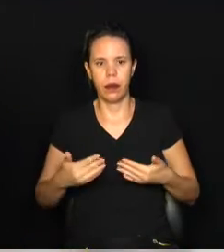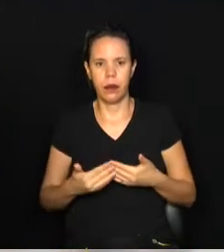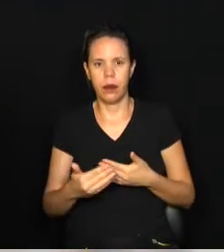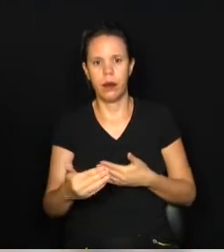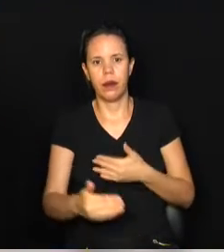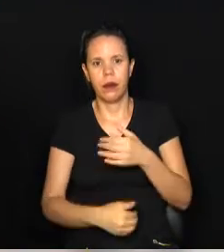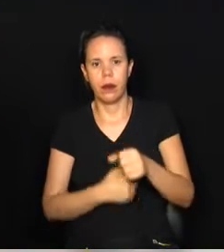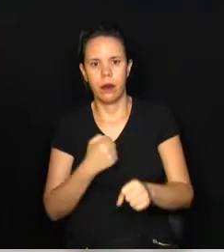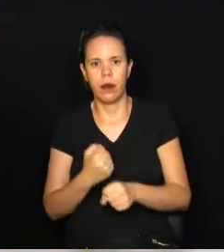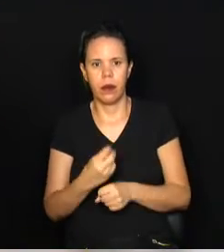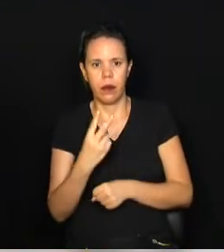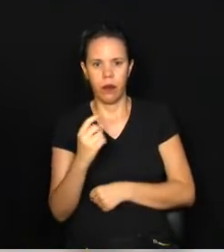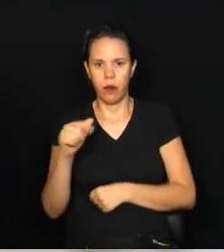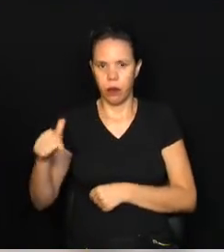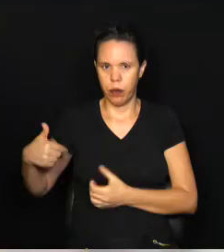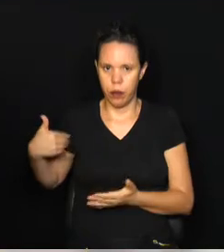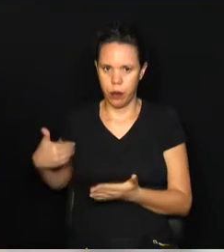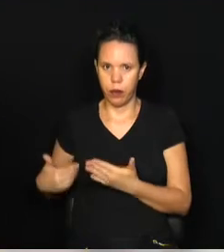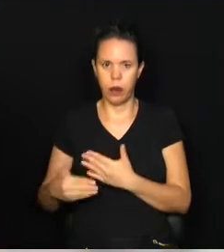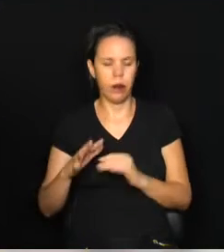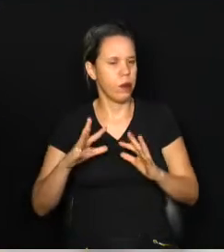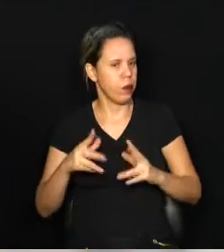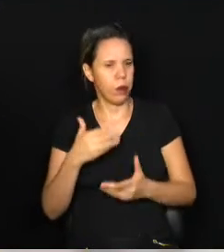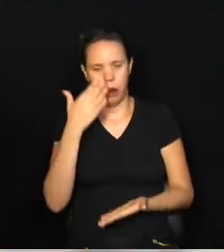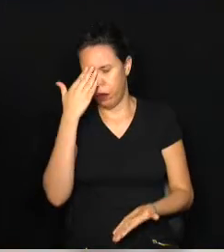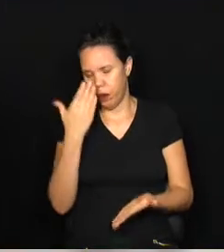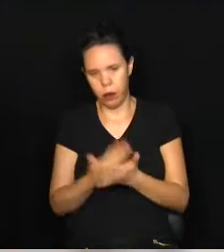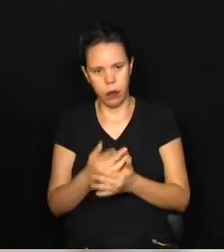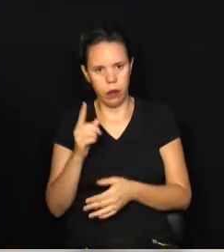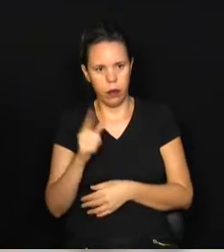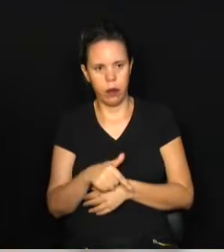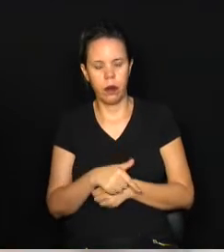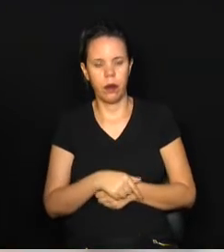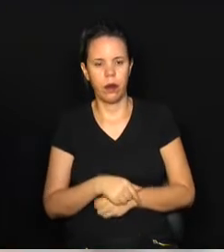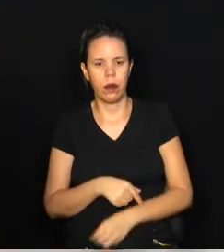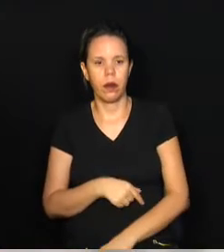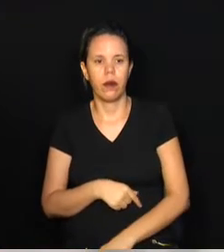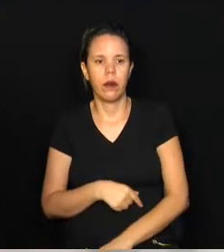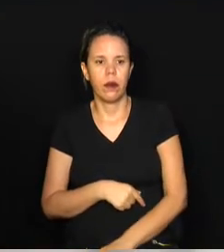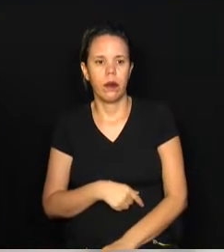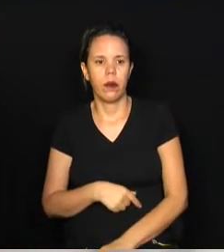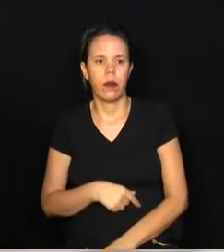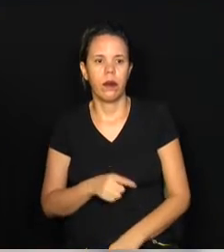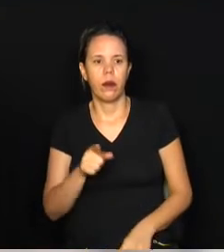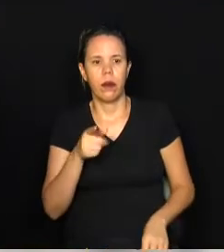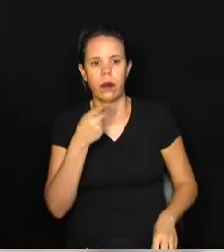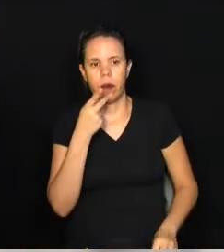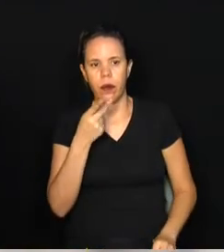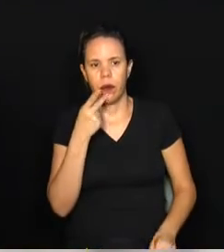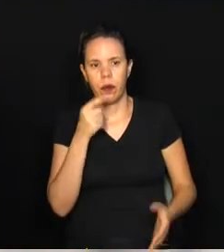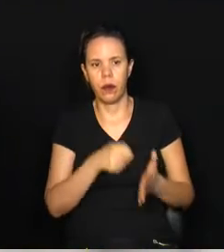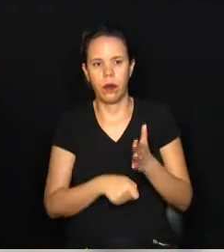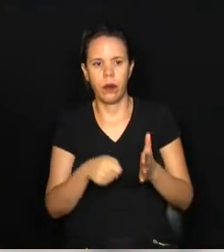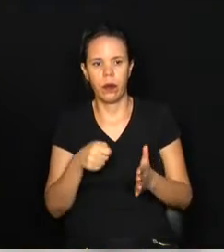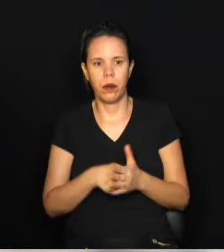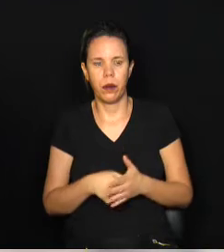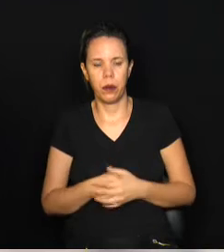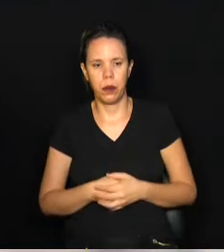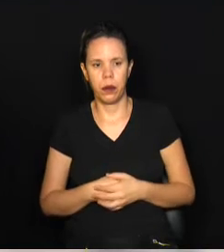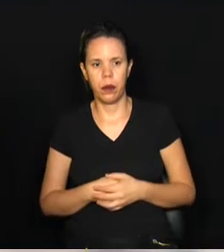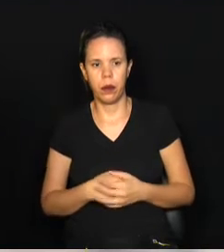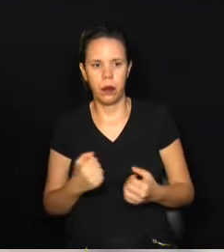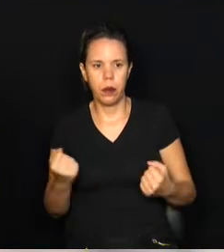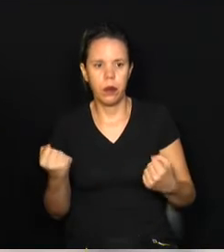em 2017, nem todos acreditavam nela, né? E o senhor, com muita dedicação aí, com o apoio